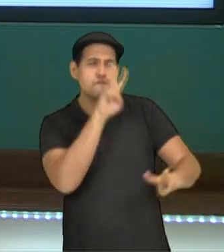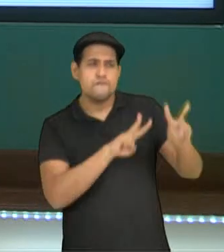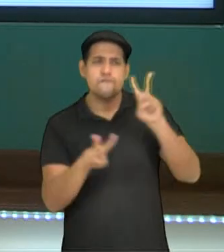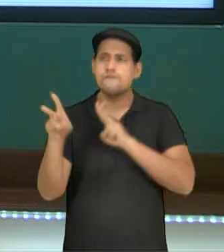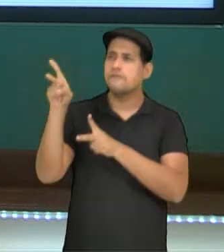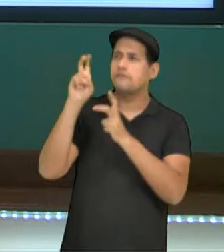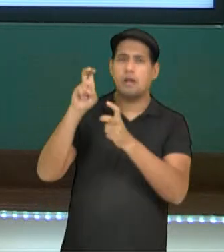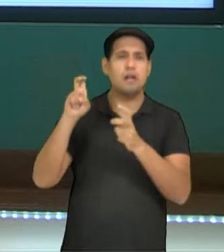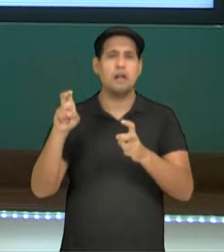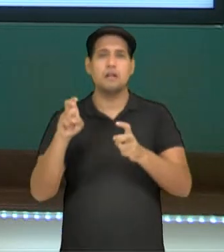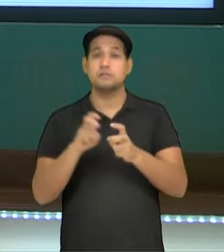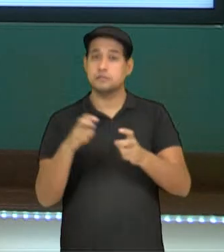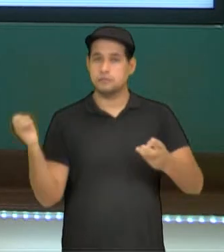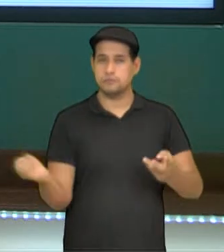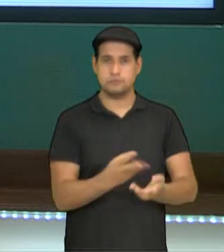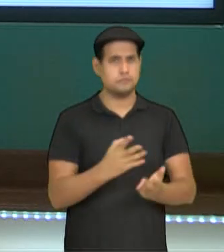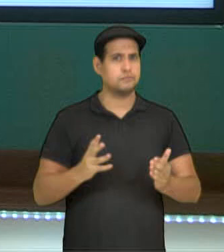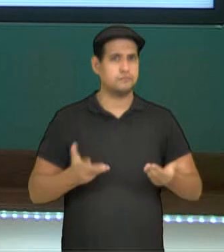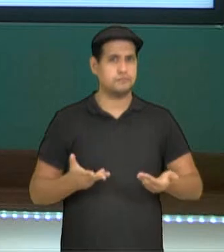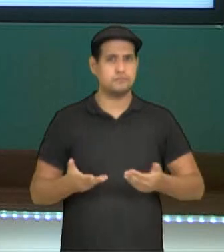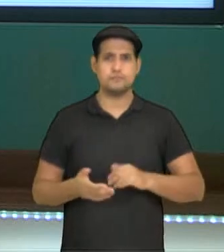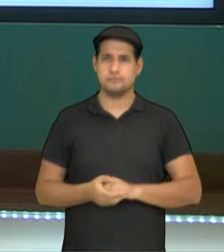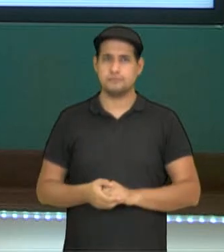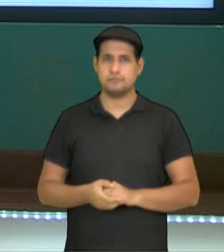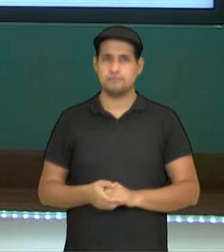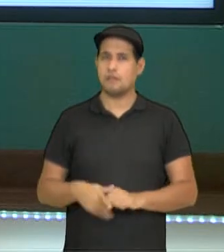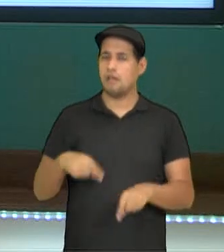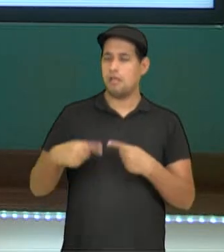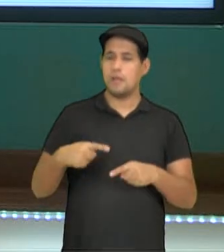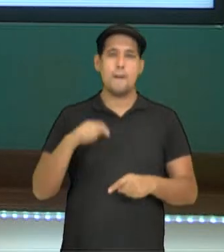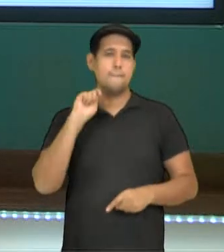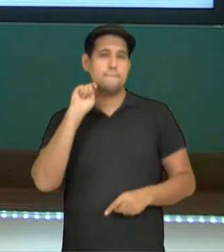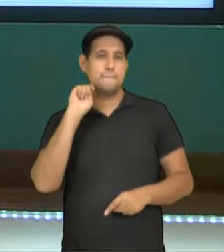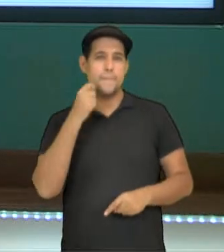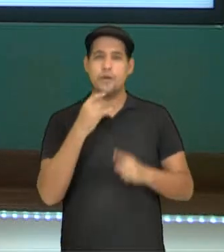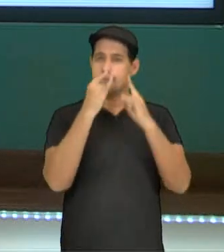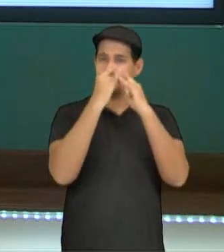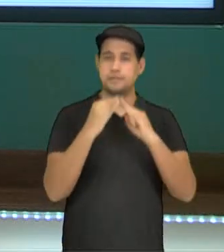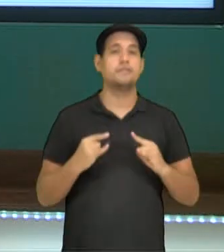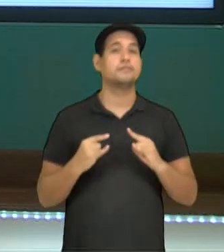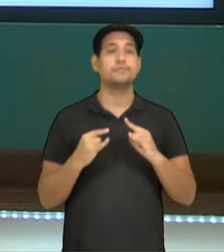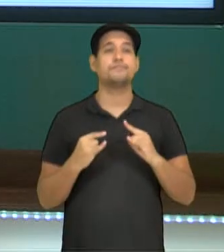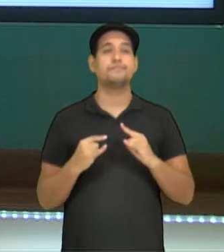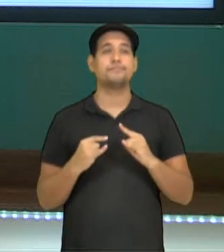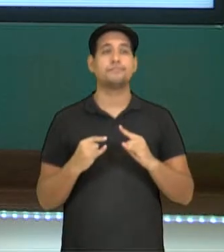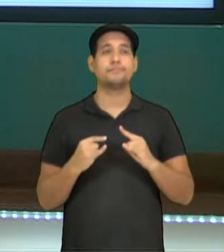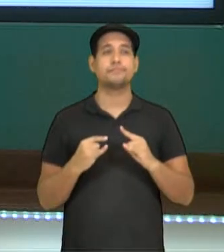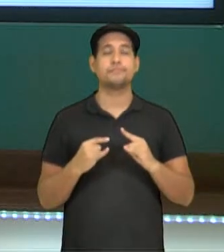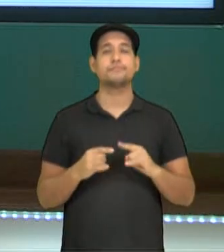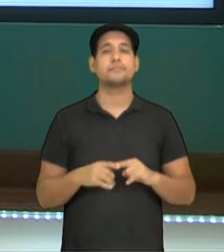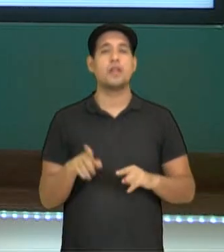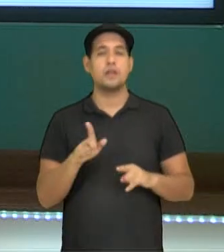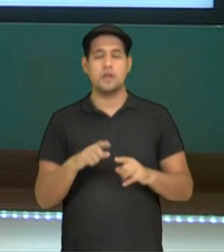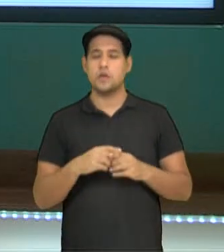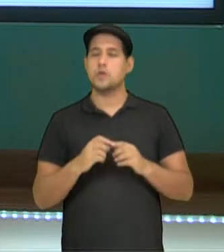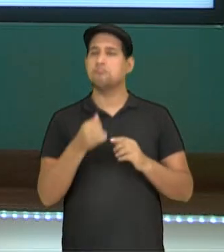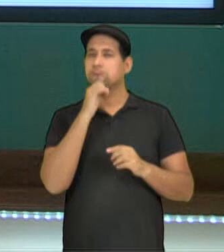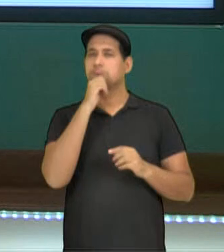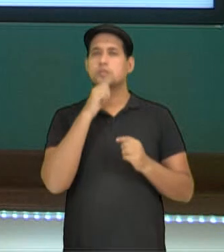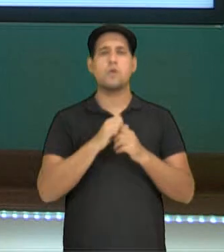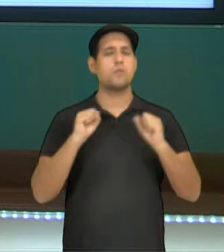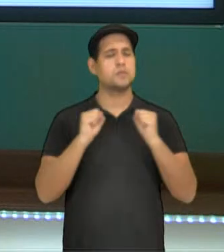isso na modernidade? Essa política pão e circo, em que o esporte ele é utilizado para